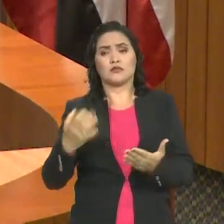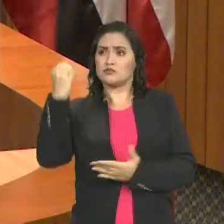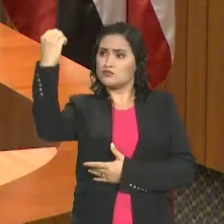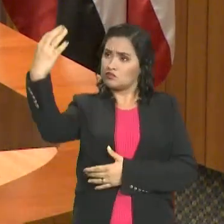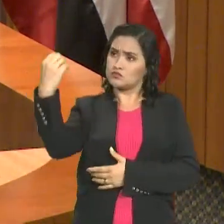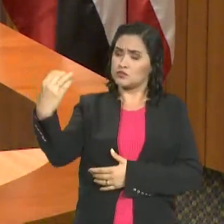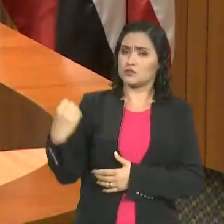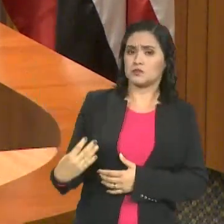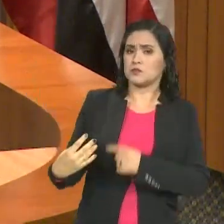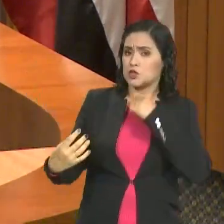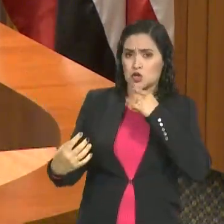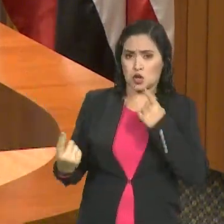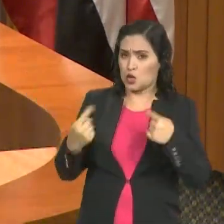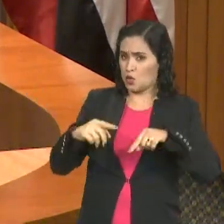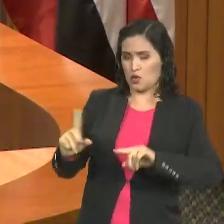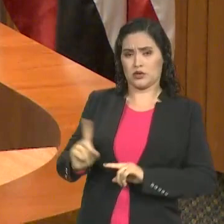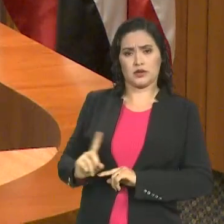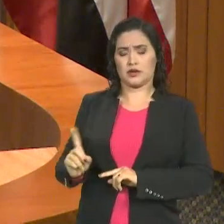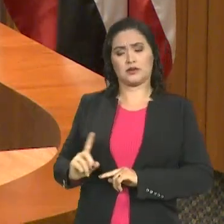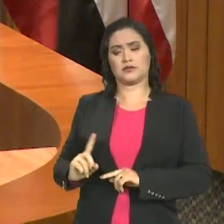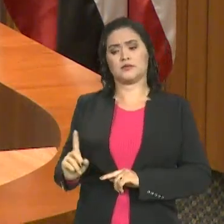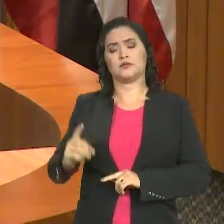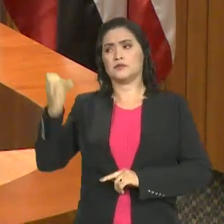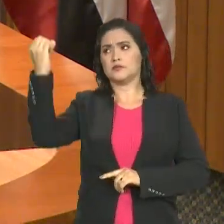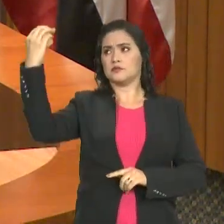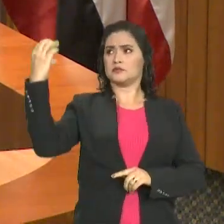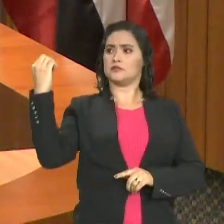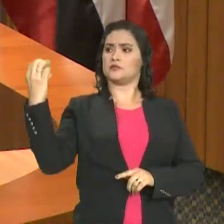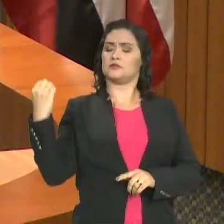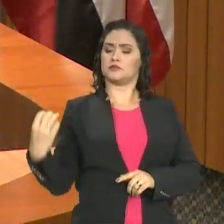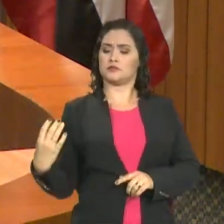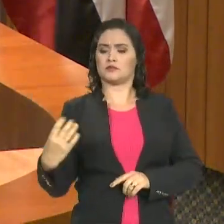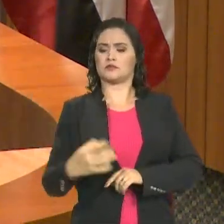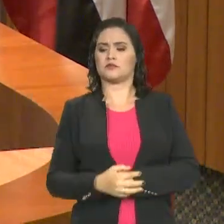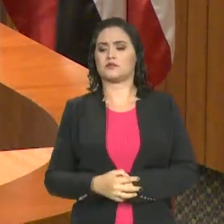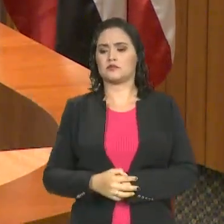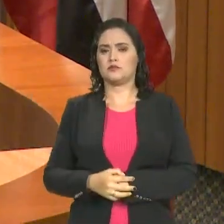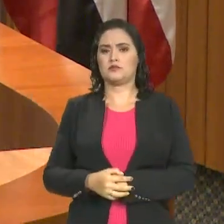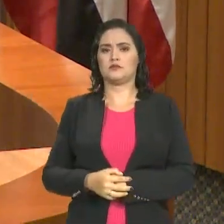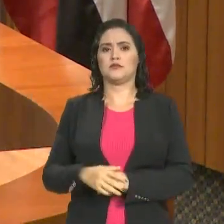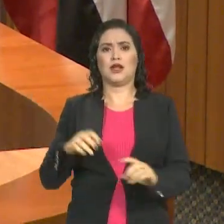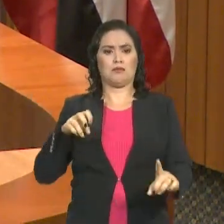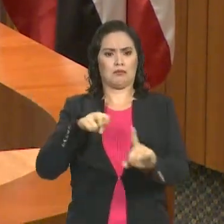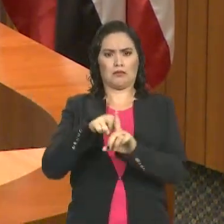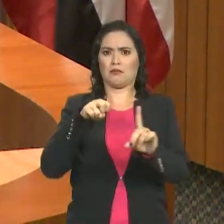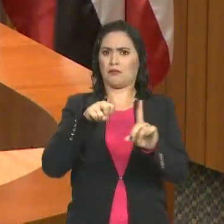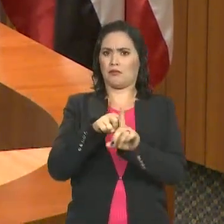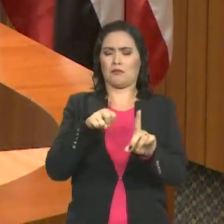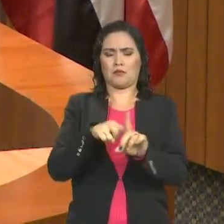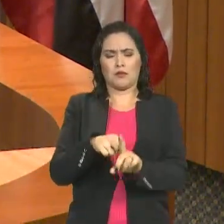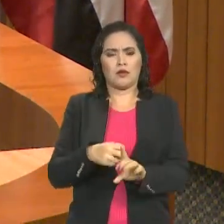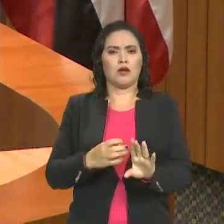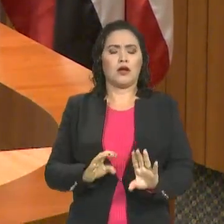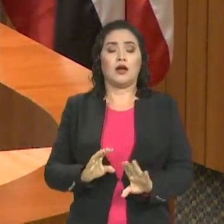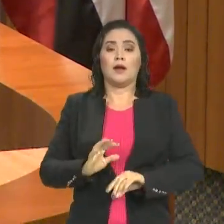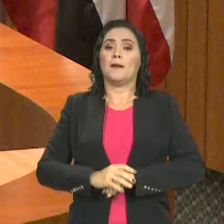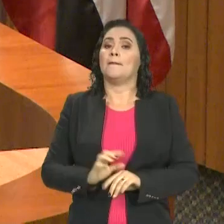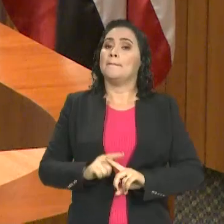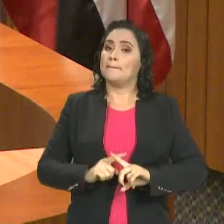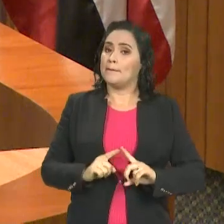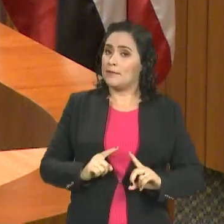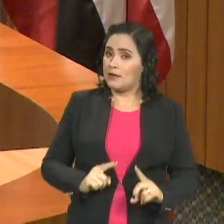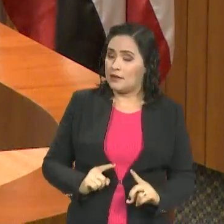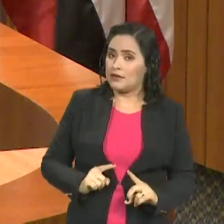contra, deputado Fábio Braga, sinalizar uma cidade que ainda tem tantos acidentes? Ninguém. Só que